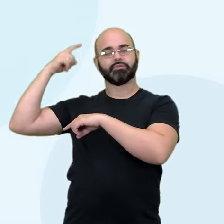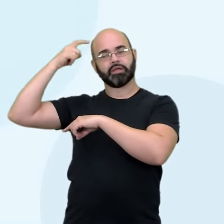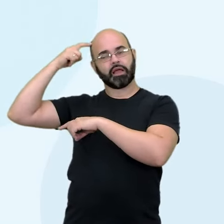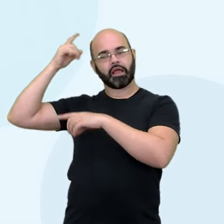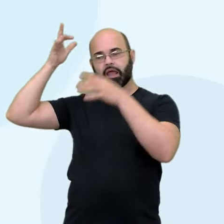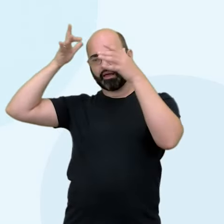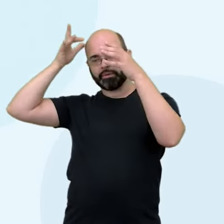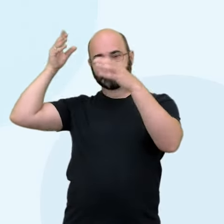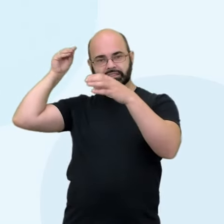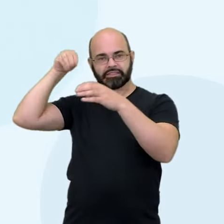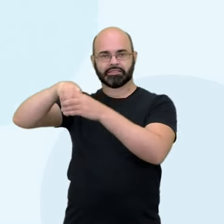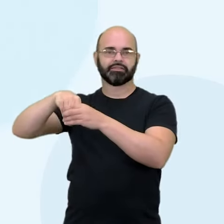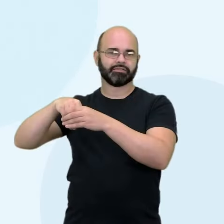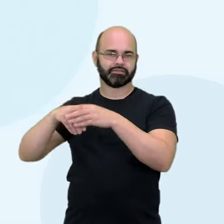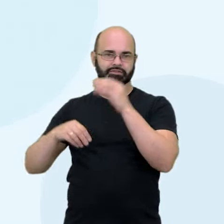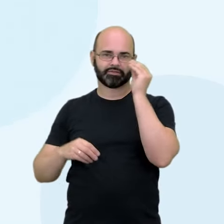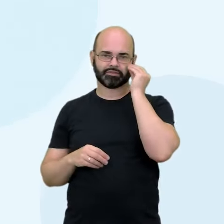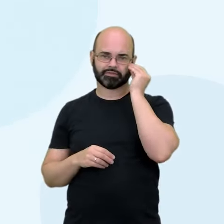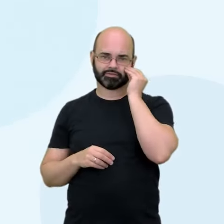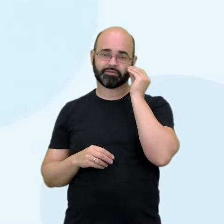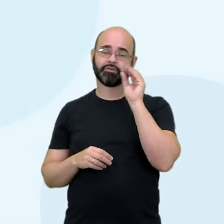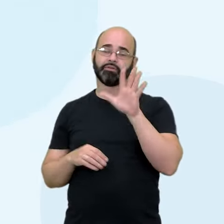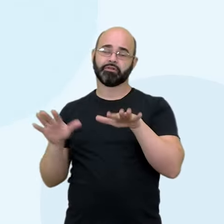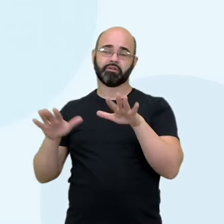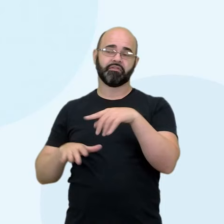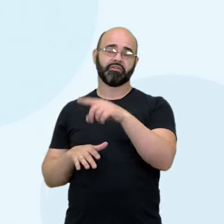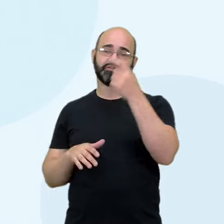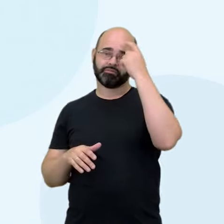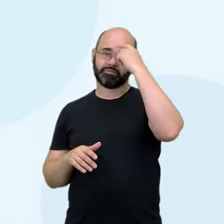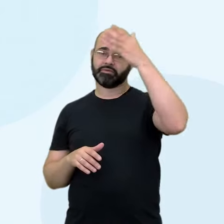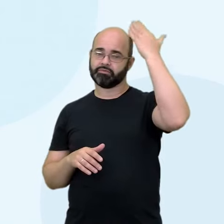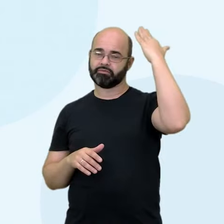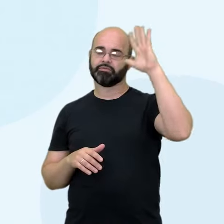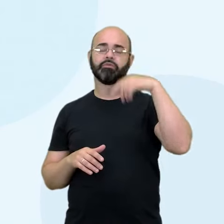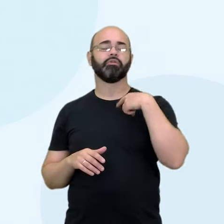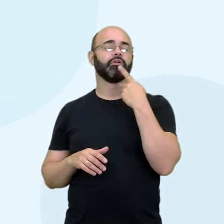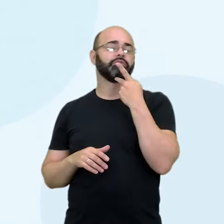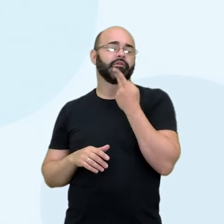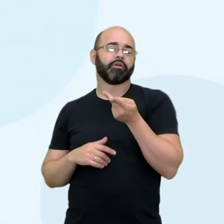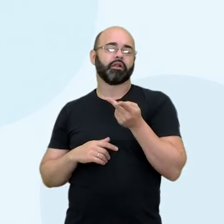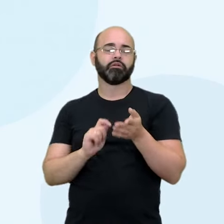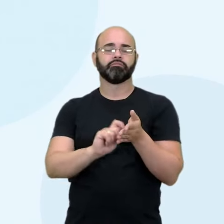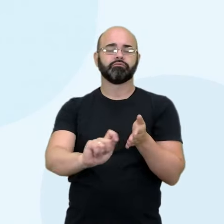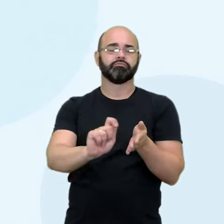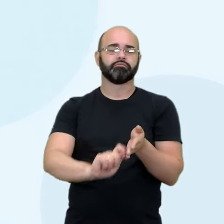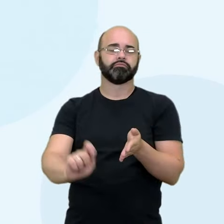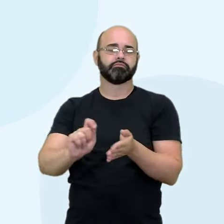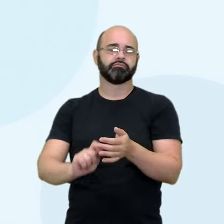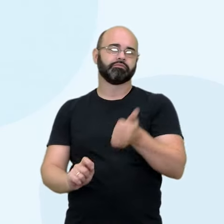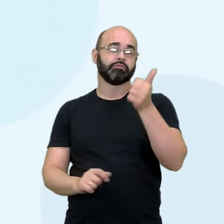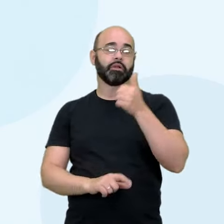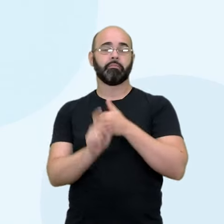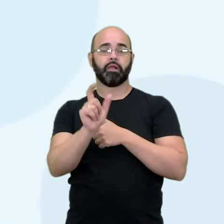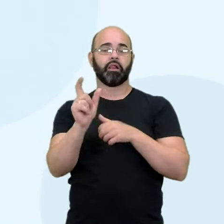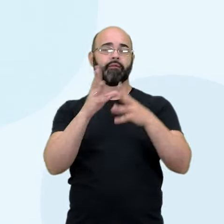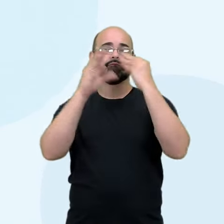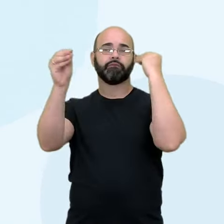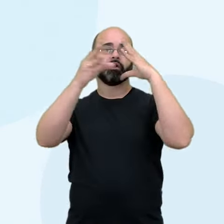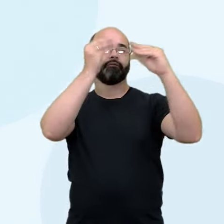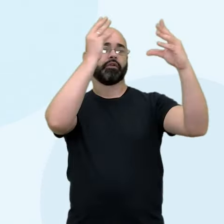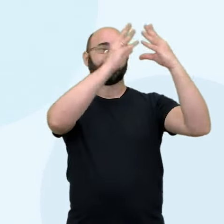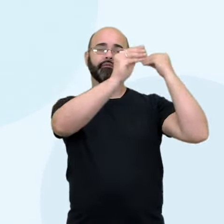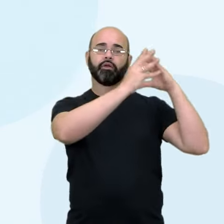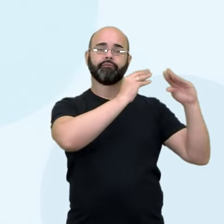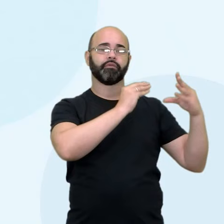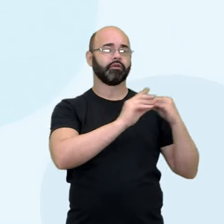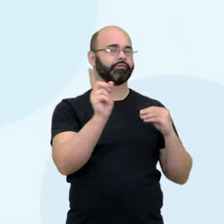pensamentos. Talvez tenham pensado outrora, vamos desenhar o que dizemos, e assim talvez nossas palavras não fujam mais para longe de